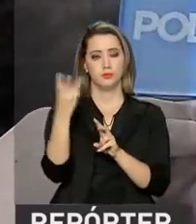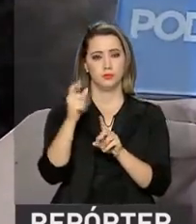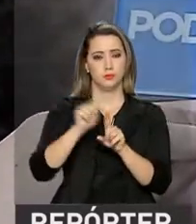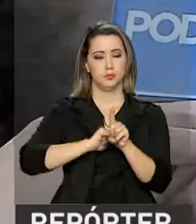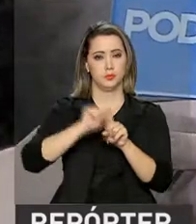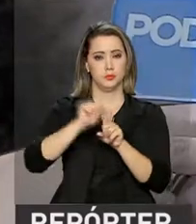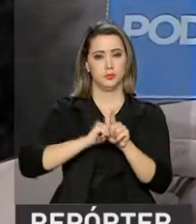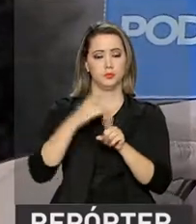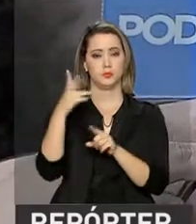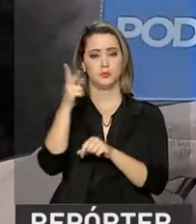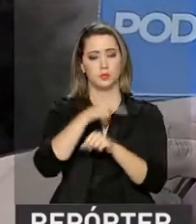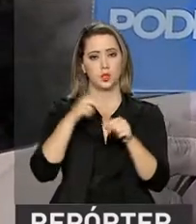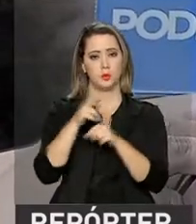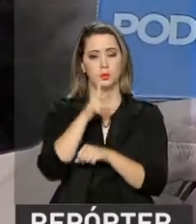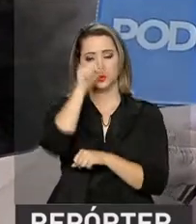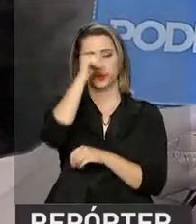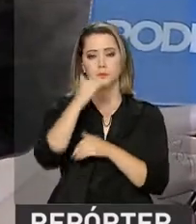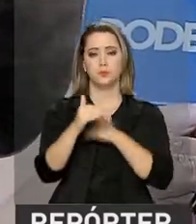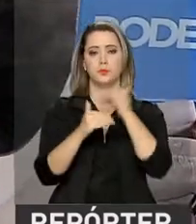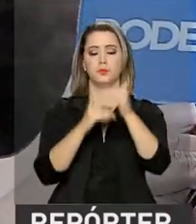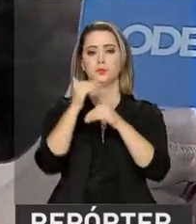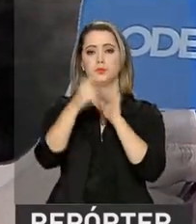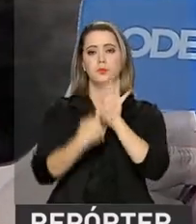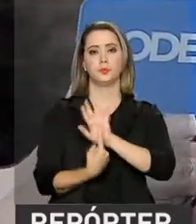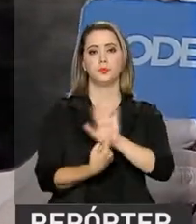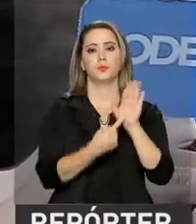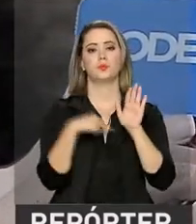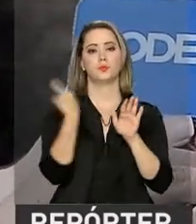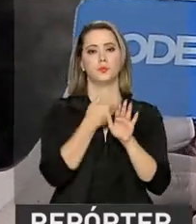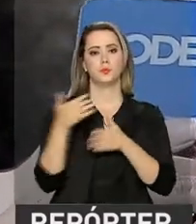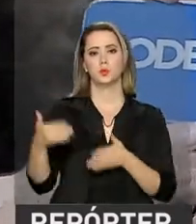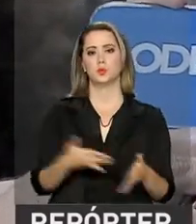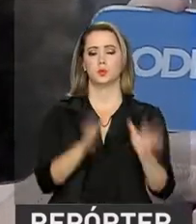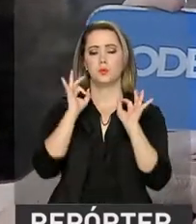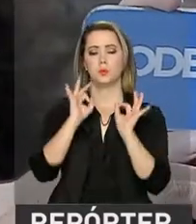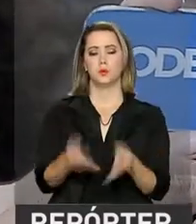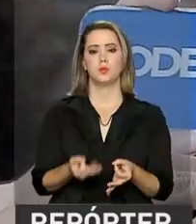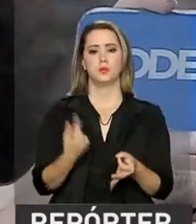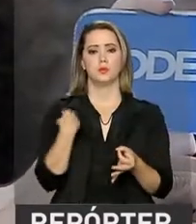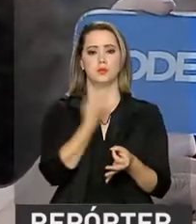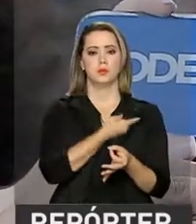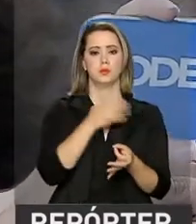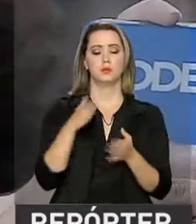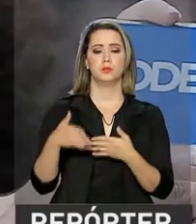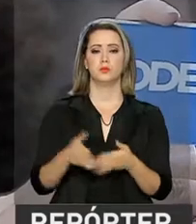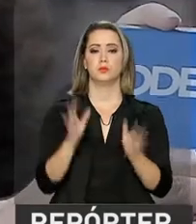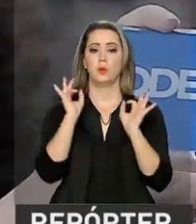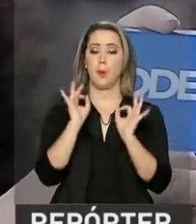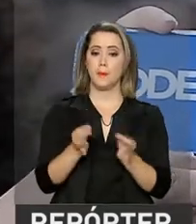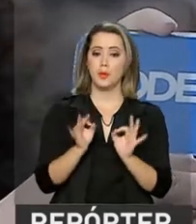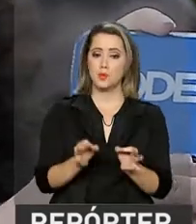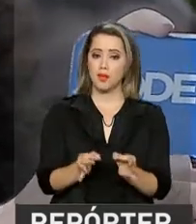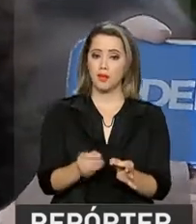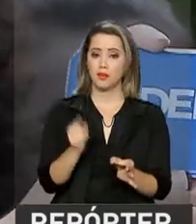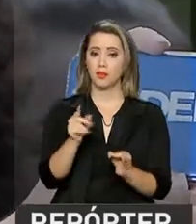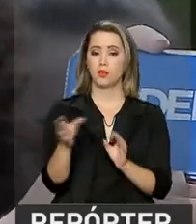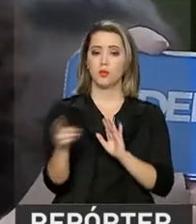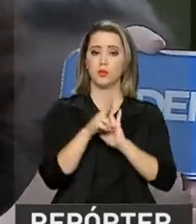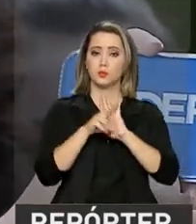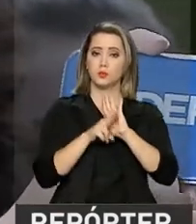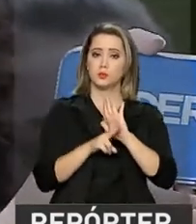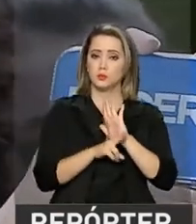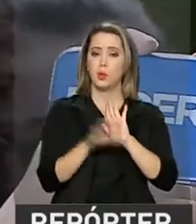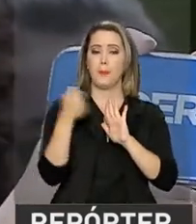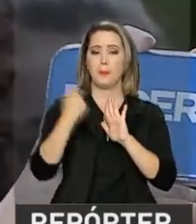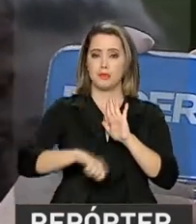país está forte o país está crescendo o que mostra que não estamos na direção certa direção correta fazendo as reformas que o brasil precisa